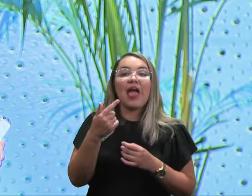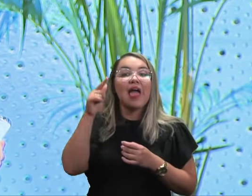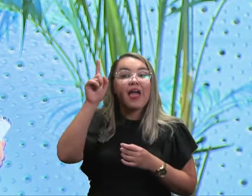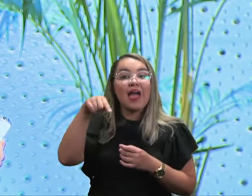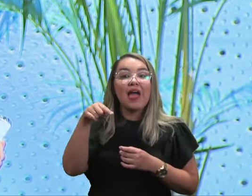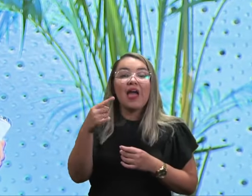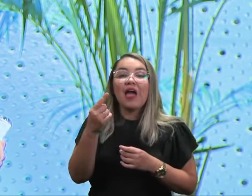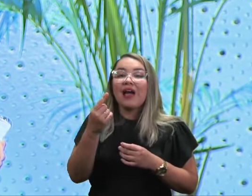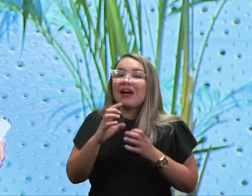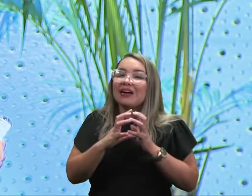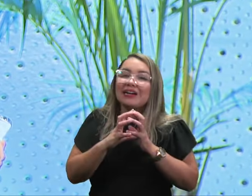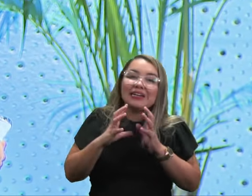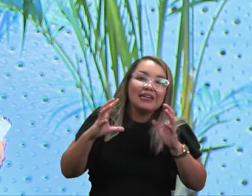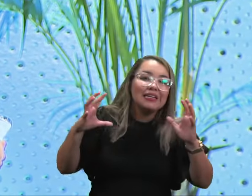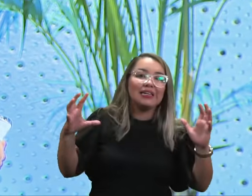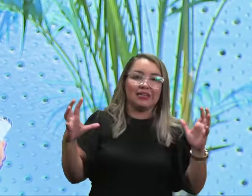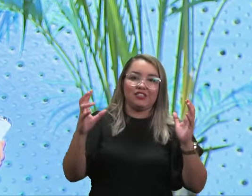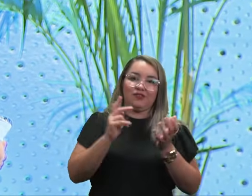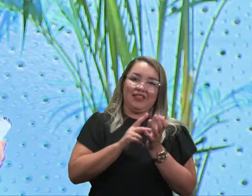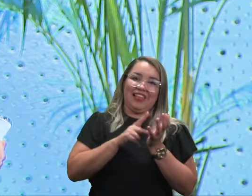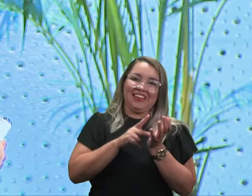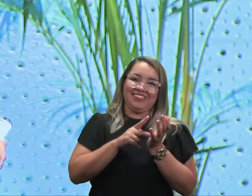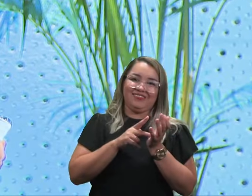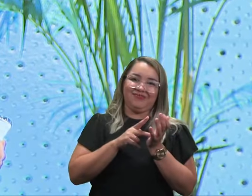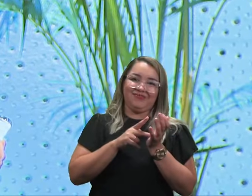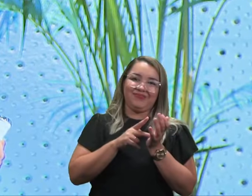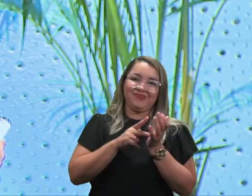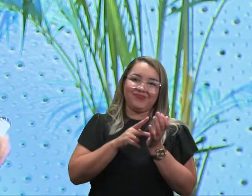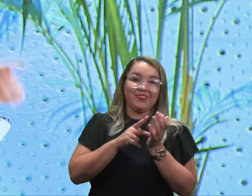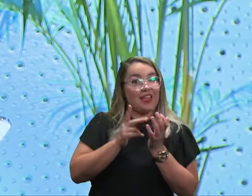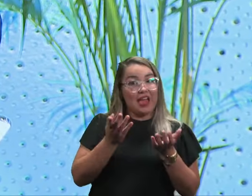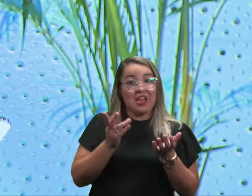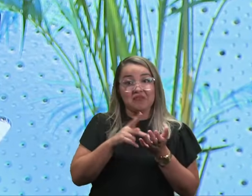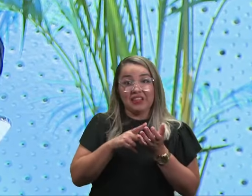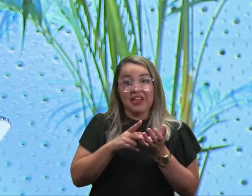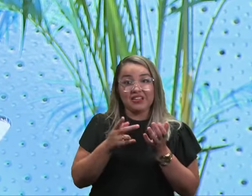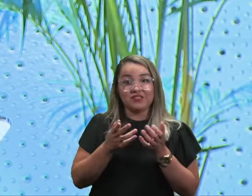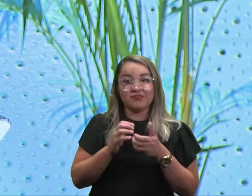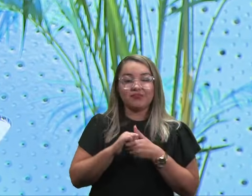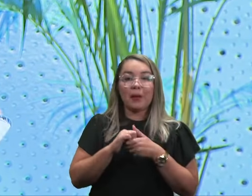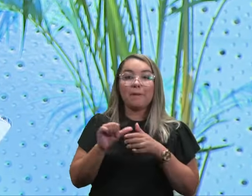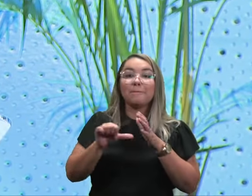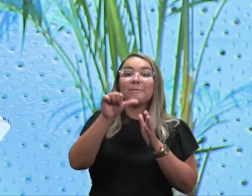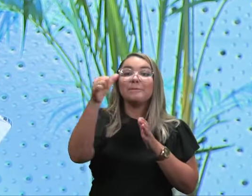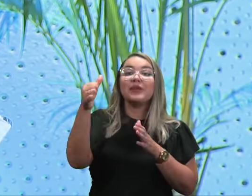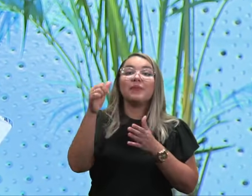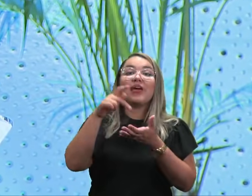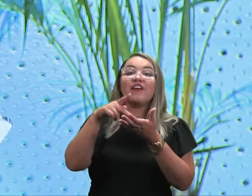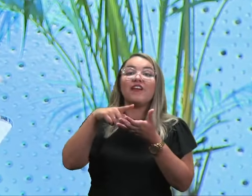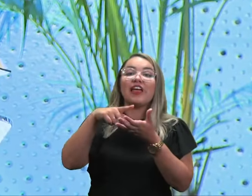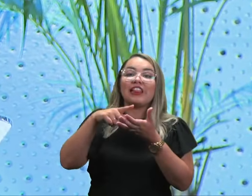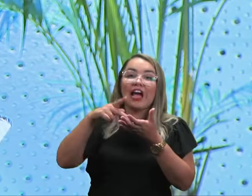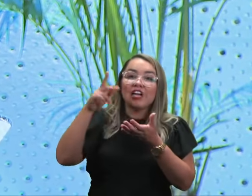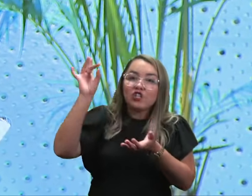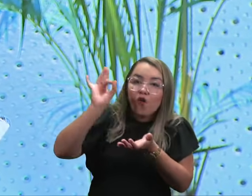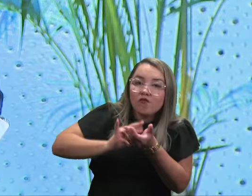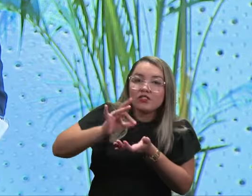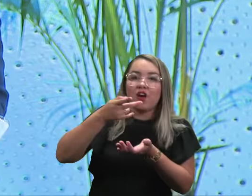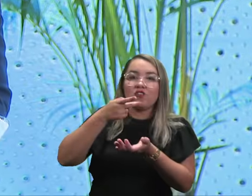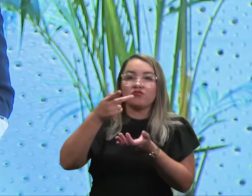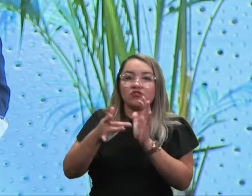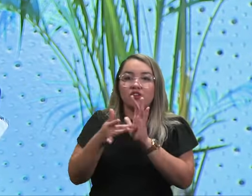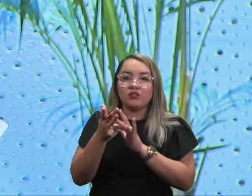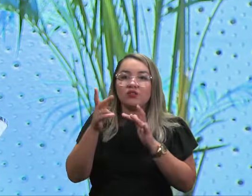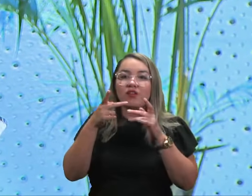uma grande verdade de Jesus. E realmente é uma grande verdade. Primeira grande verdade de Jesus, das 7.